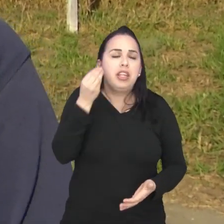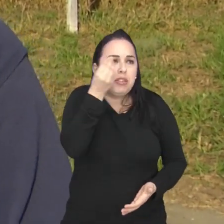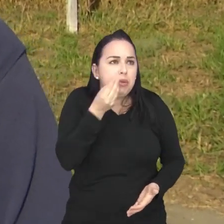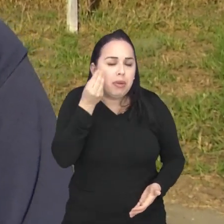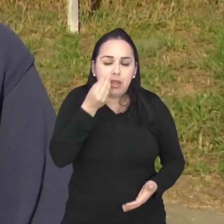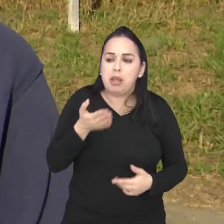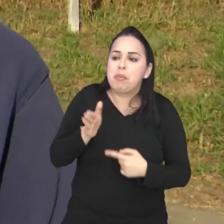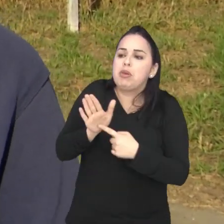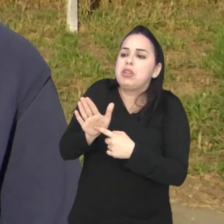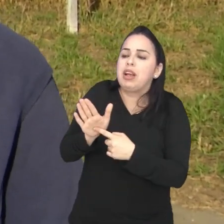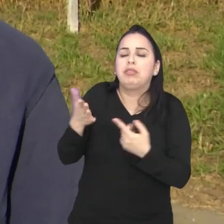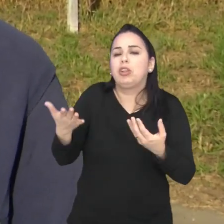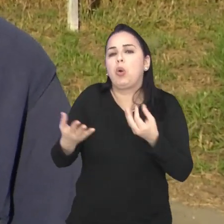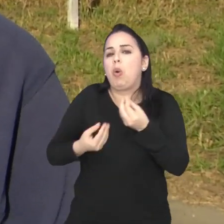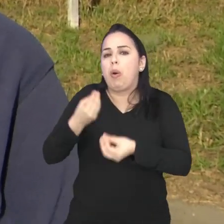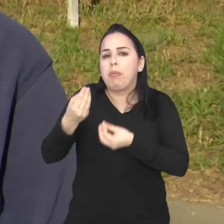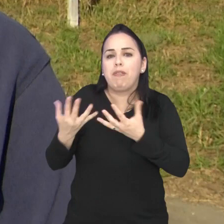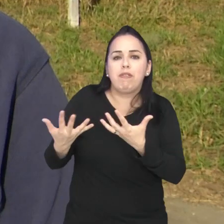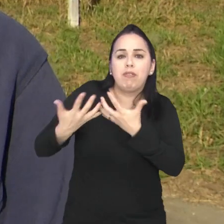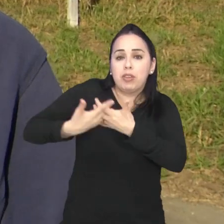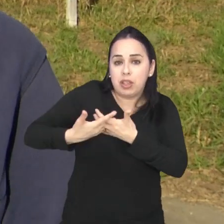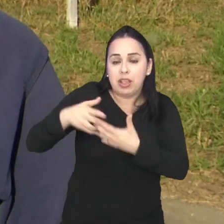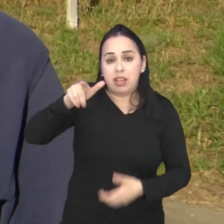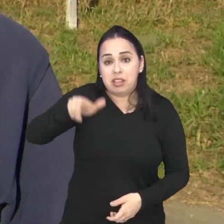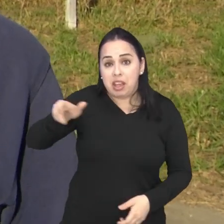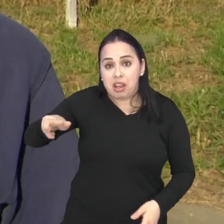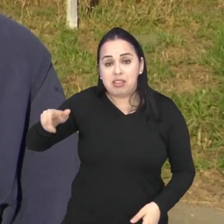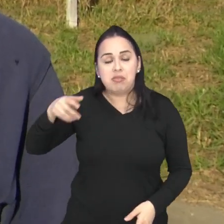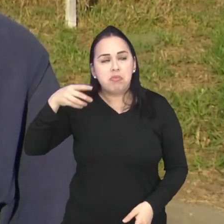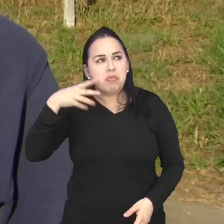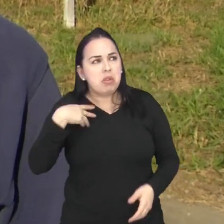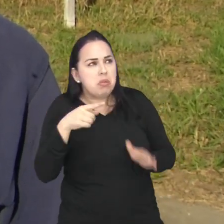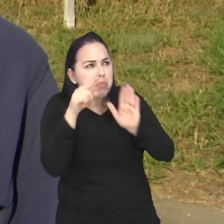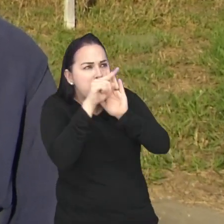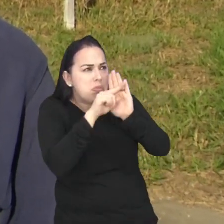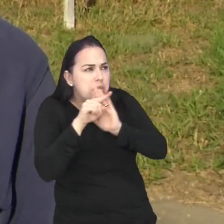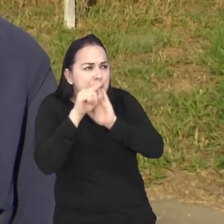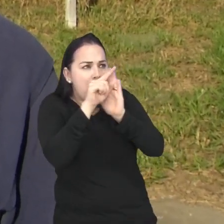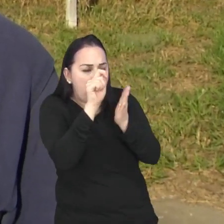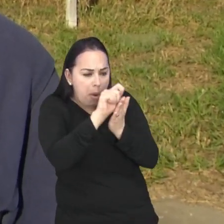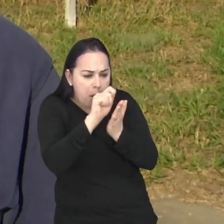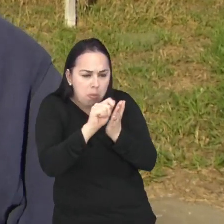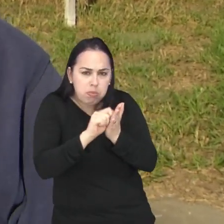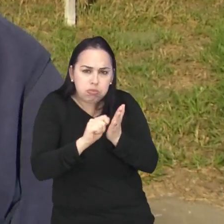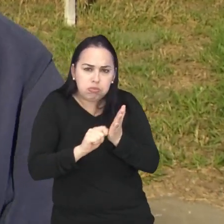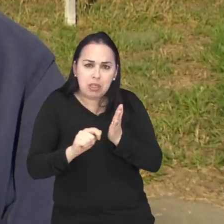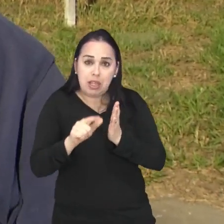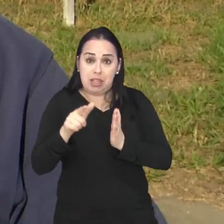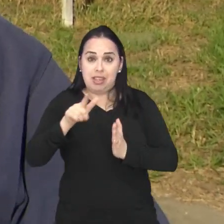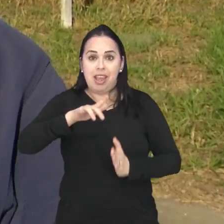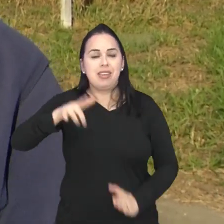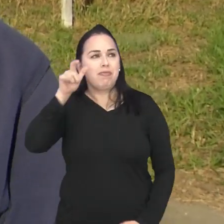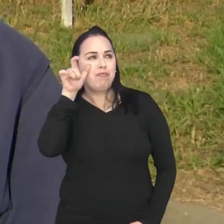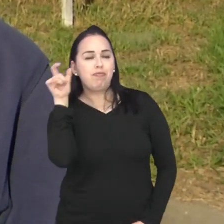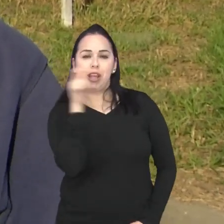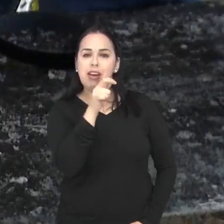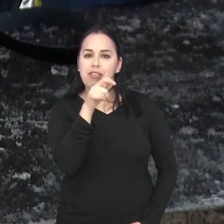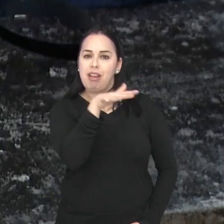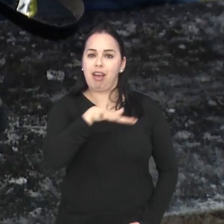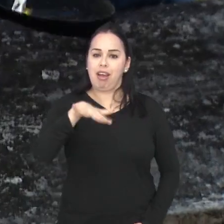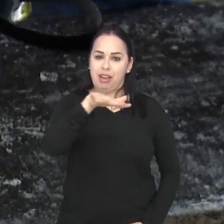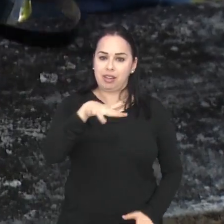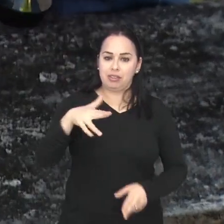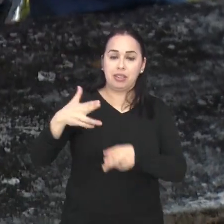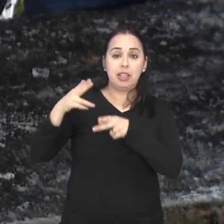experimento. E aí mostrar para eles como funciona. Um experimento, eles poderem fazer a análise dos dados, eles se interessarem por essa área.